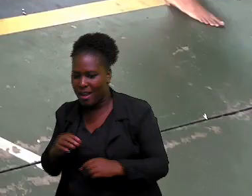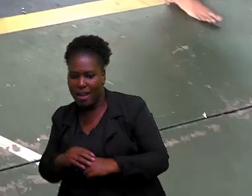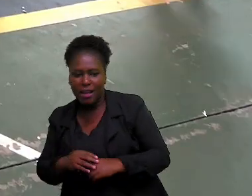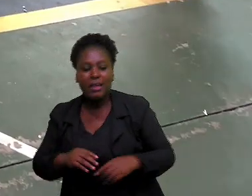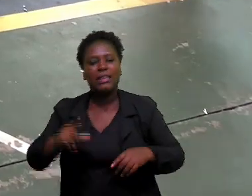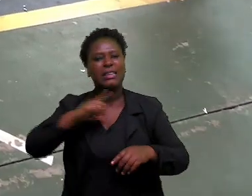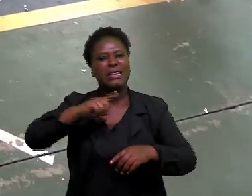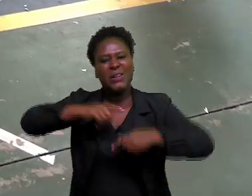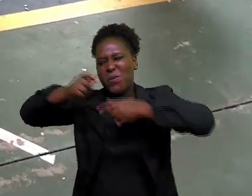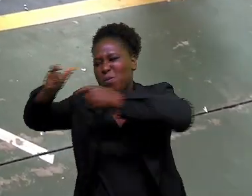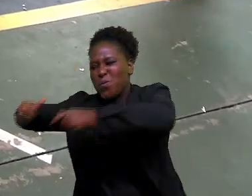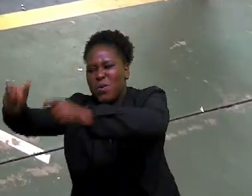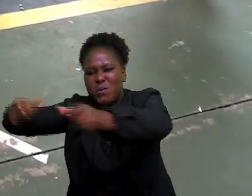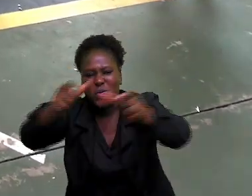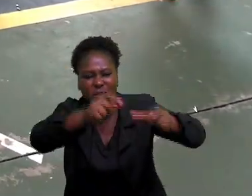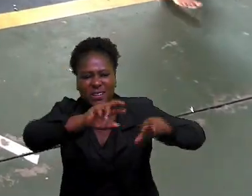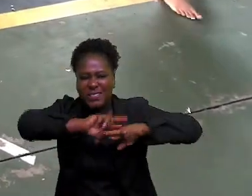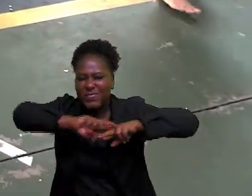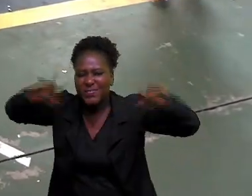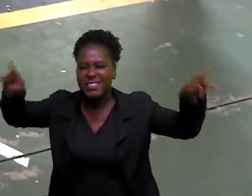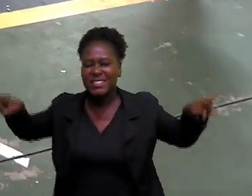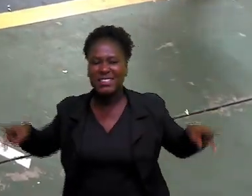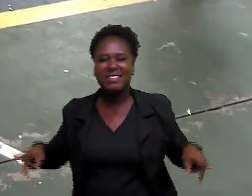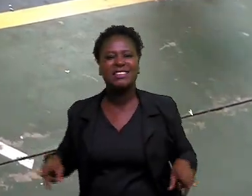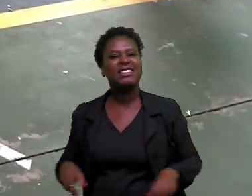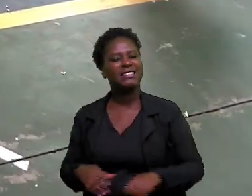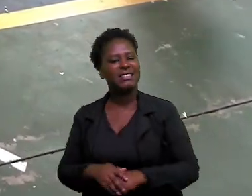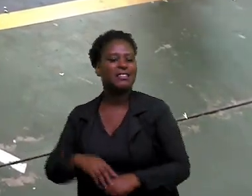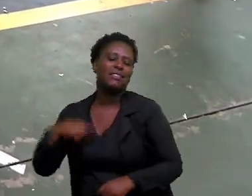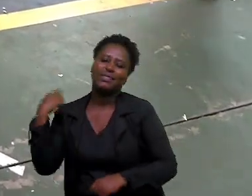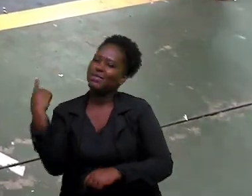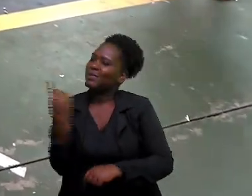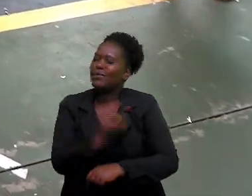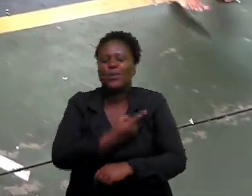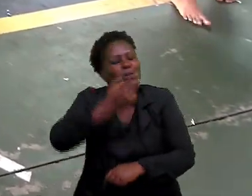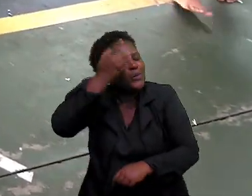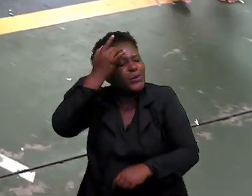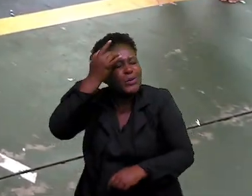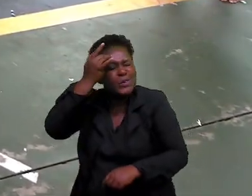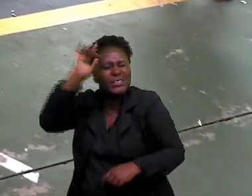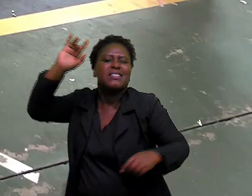vir, sabemos dar um valor que a vida